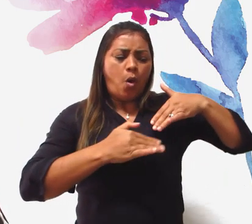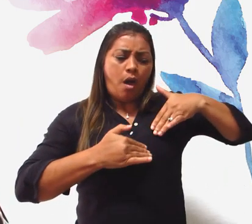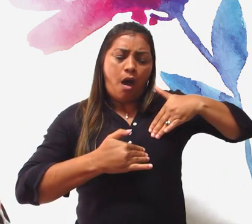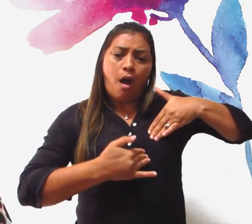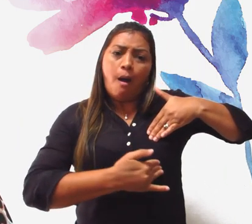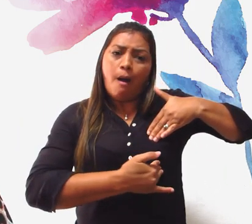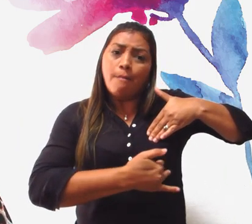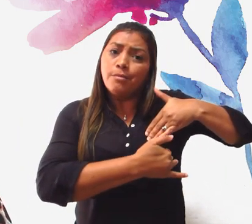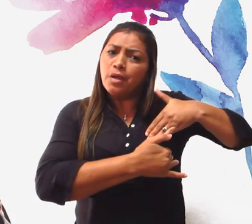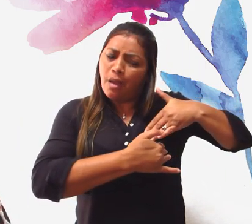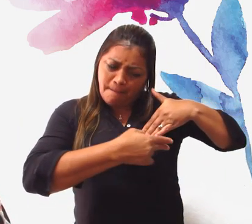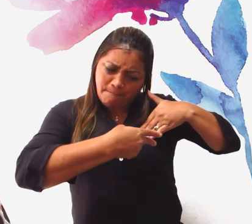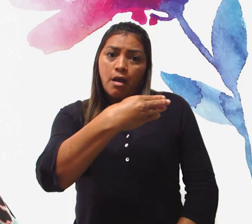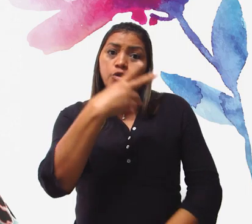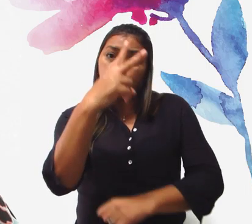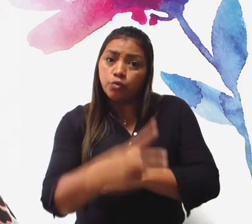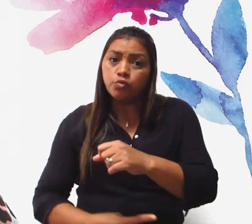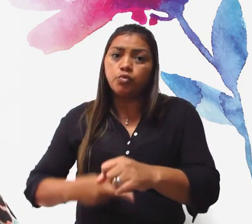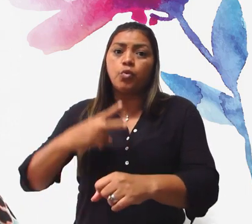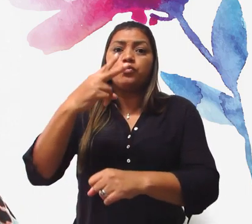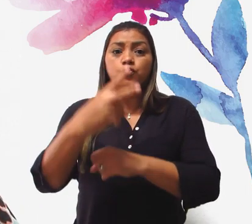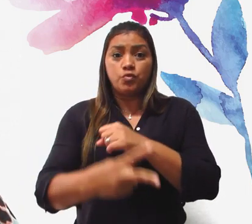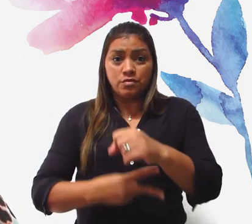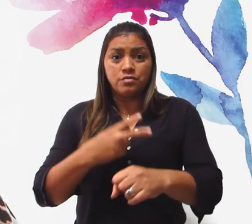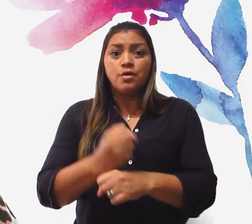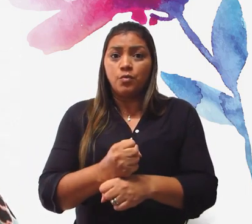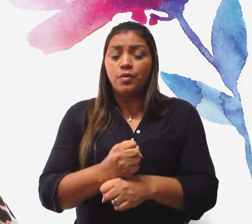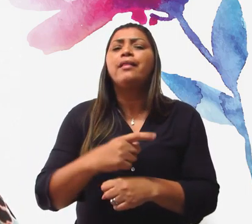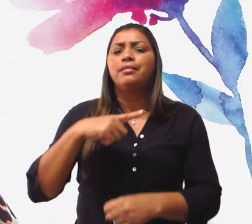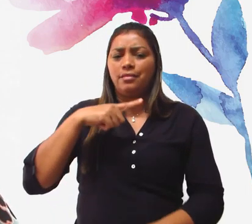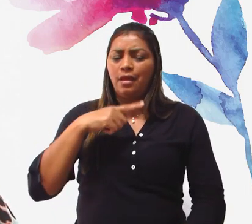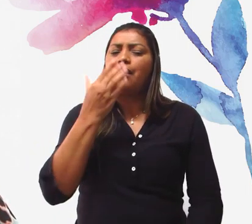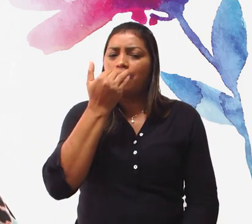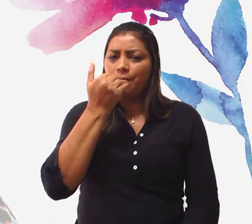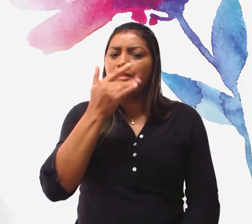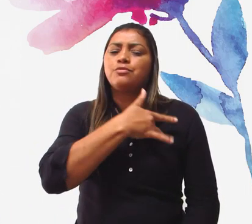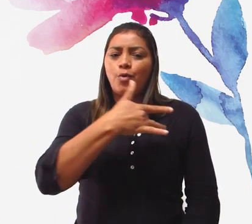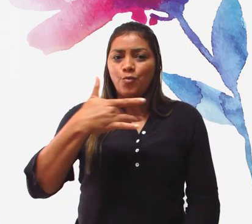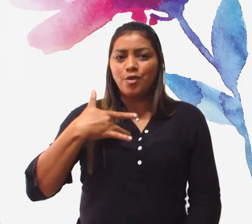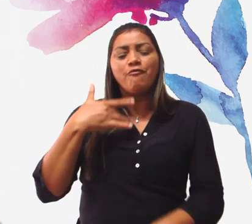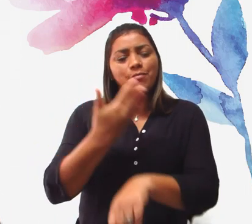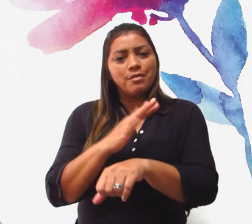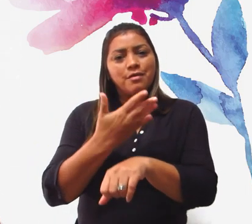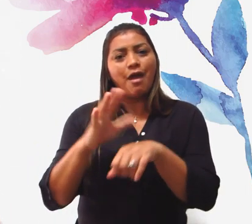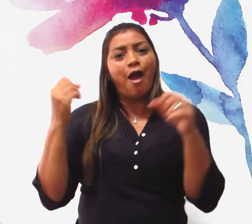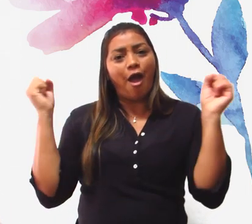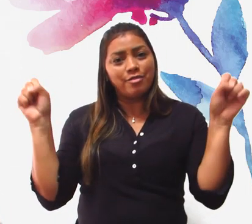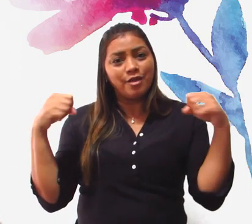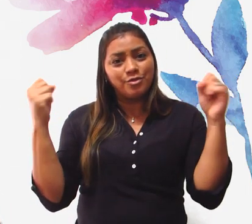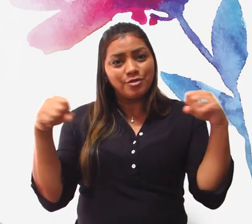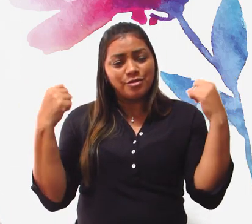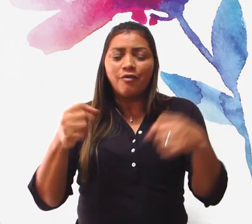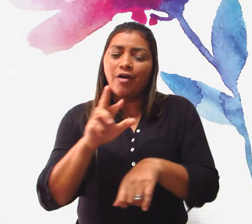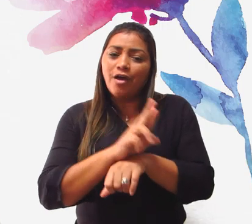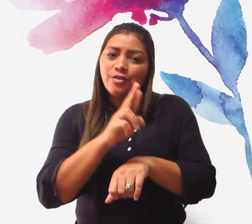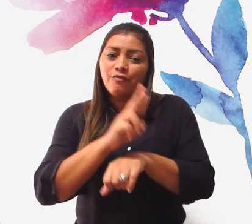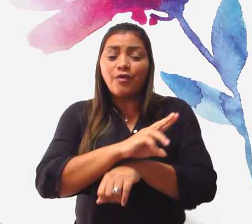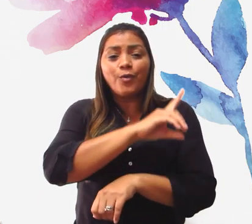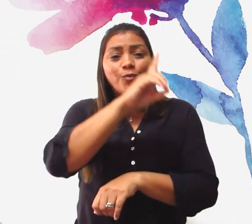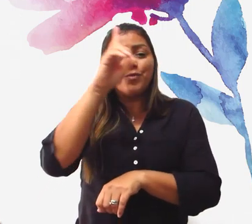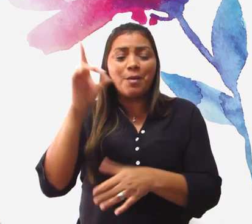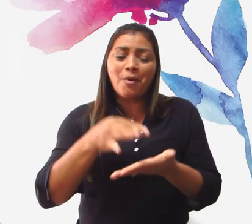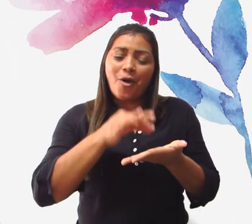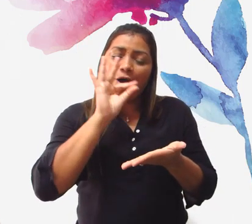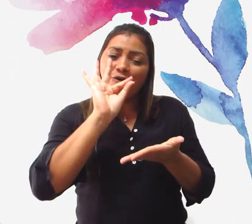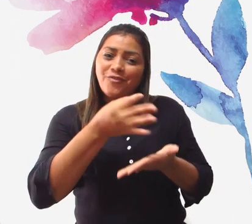hábito de palpar as mamas e, se perceber algo anormal ou alguma coisa diferente, procure um posto de